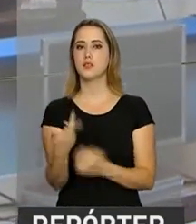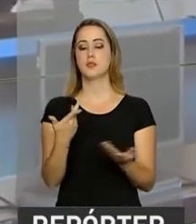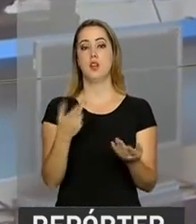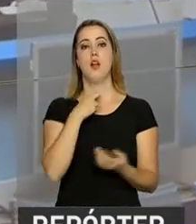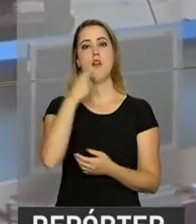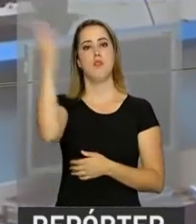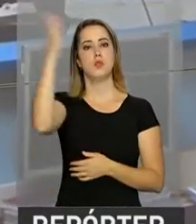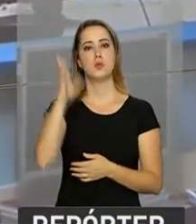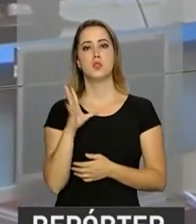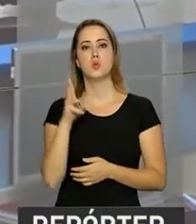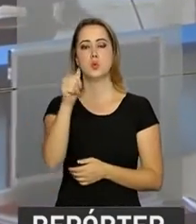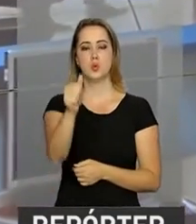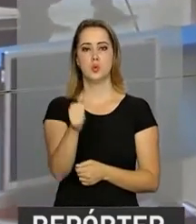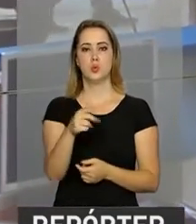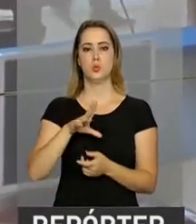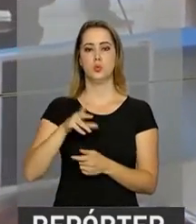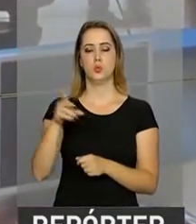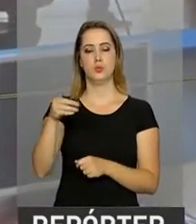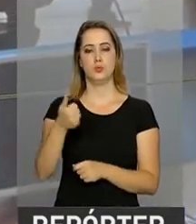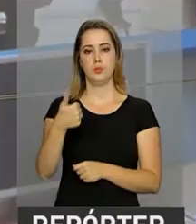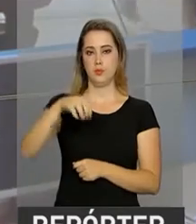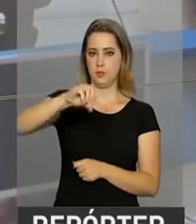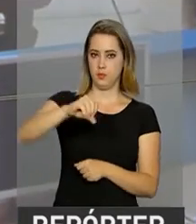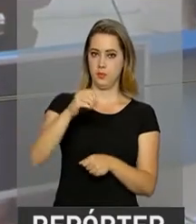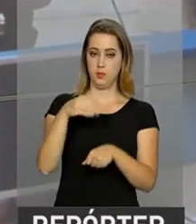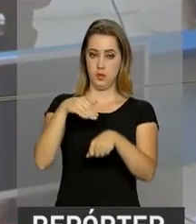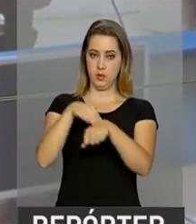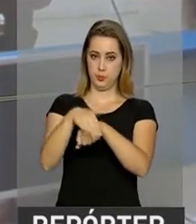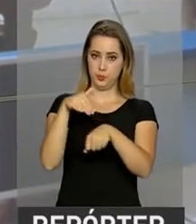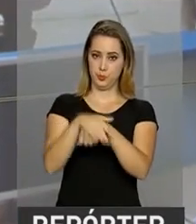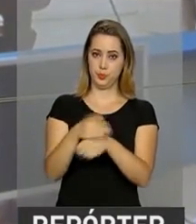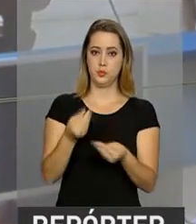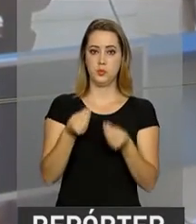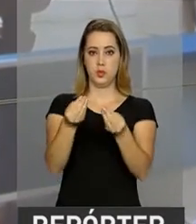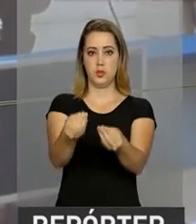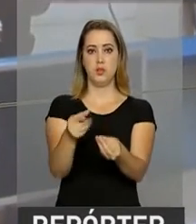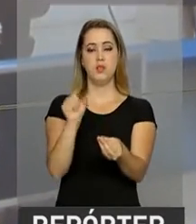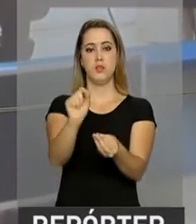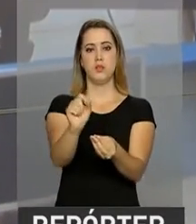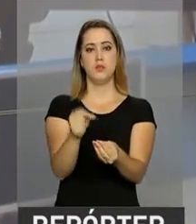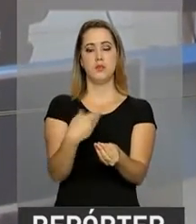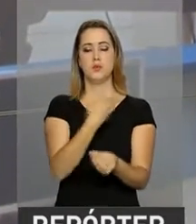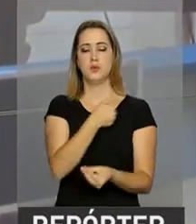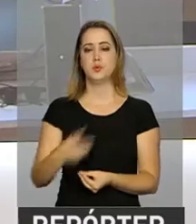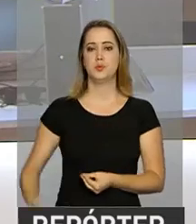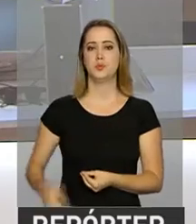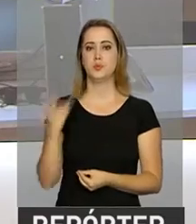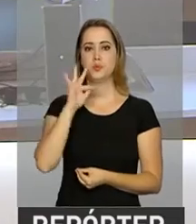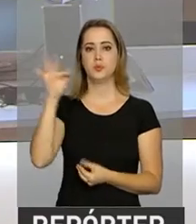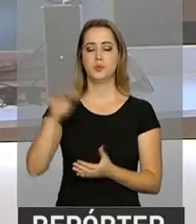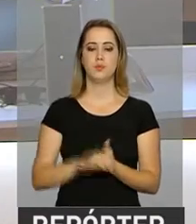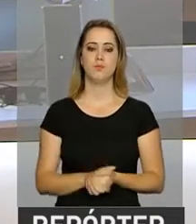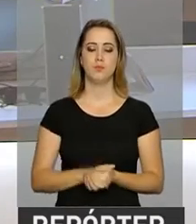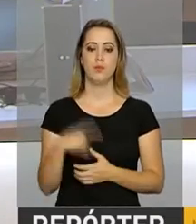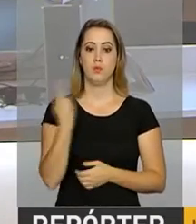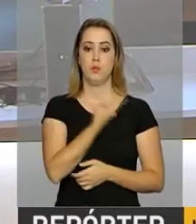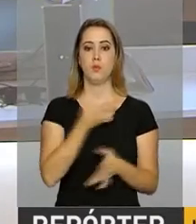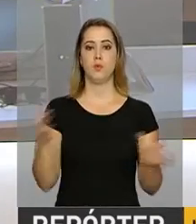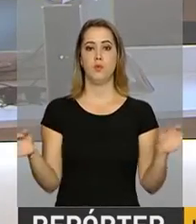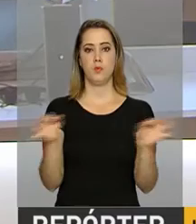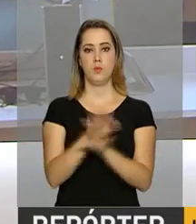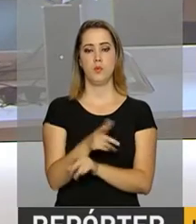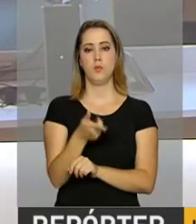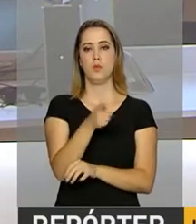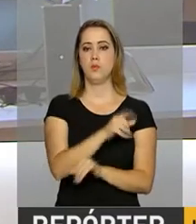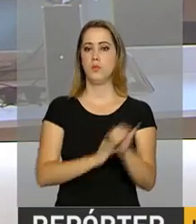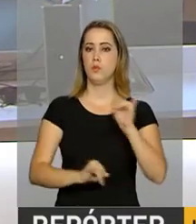Brasil vai ao ar todos os dias às 19 horas e leva até você as notícias do governo federal. Nós ficamos por aqui, podemos